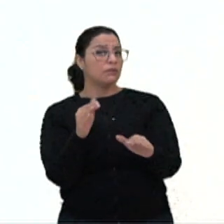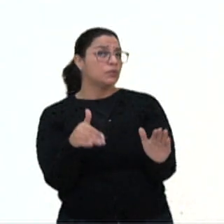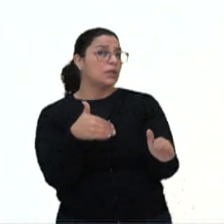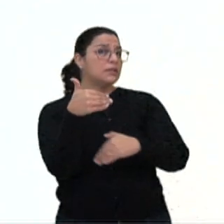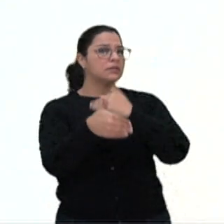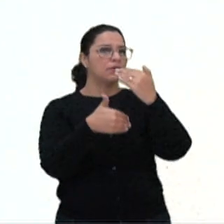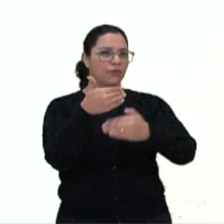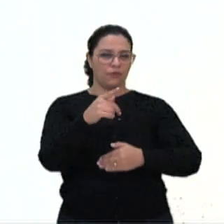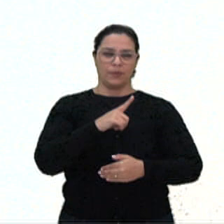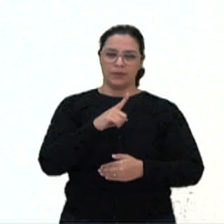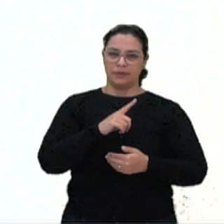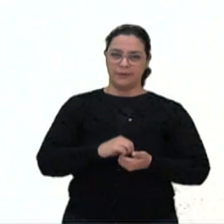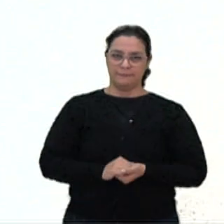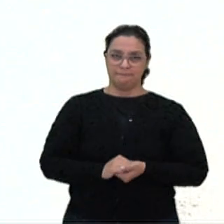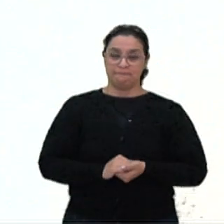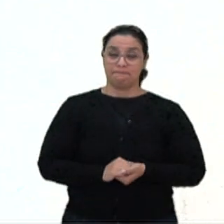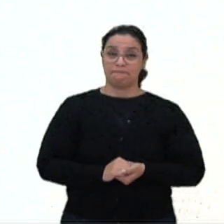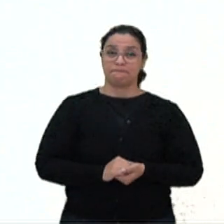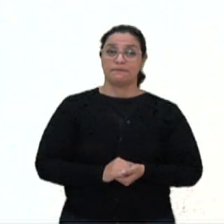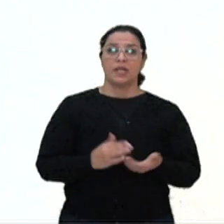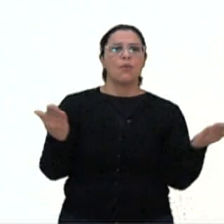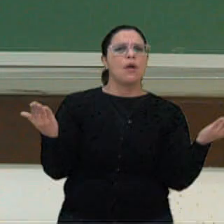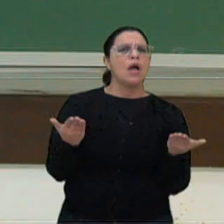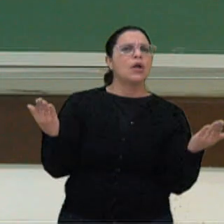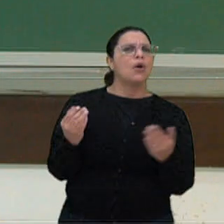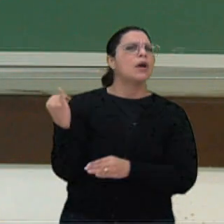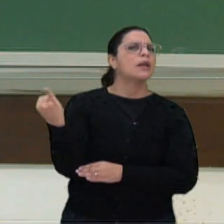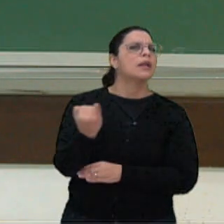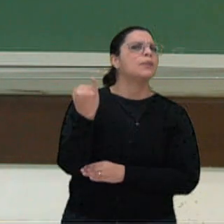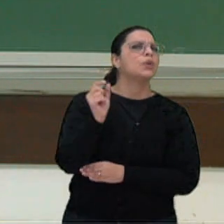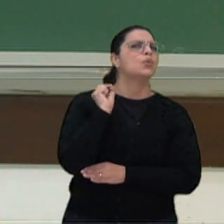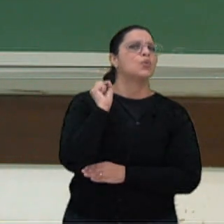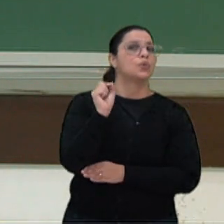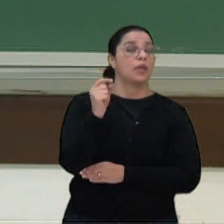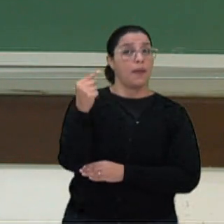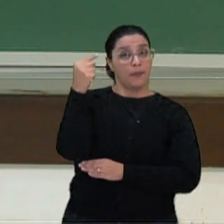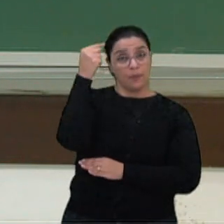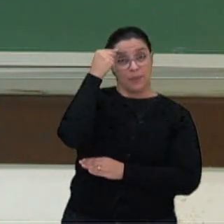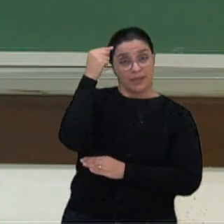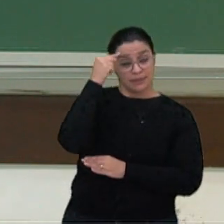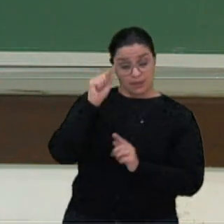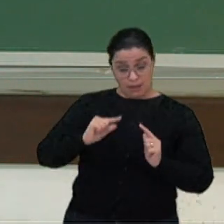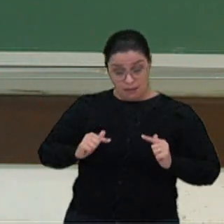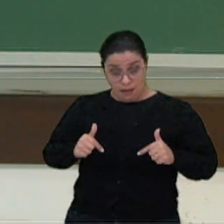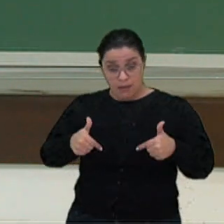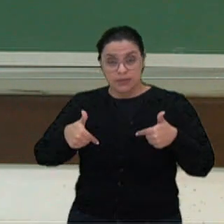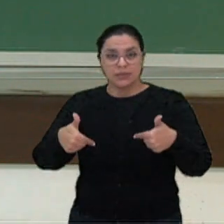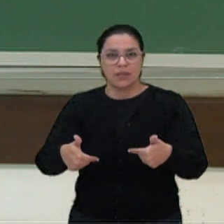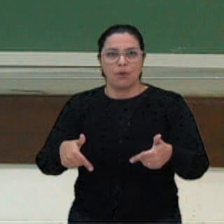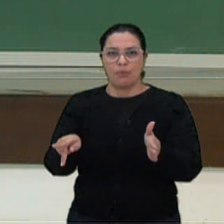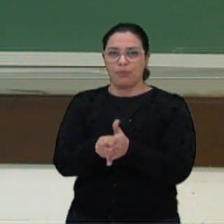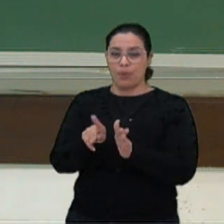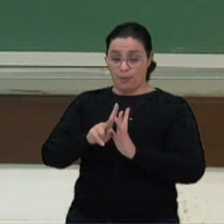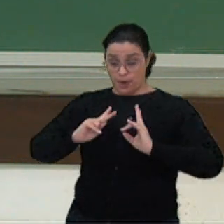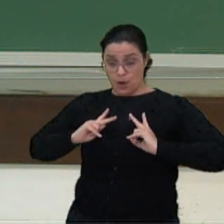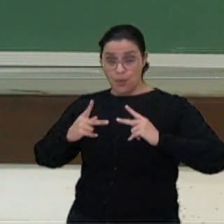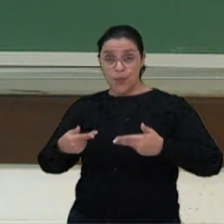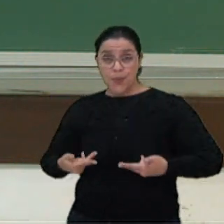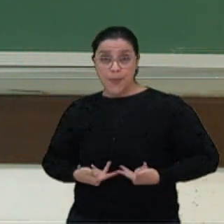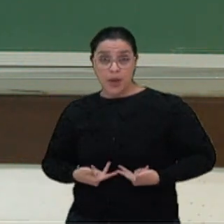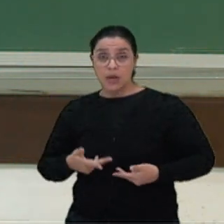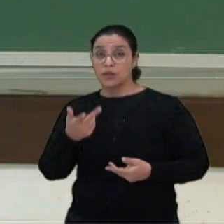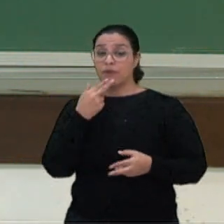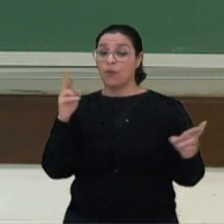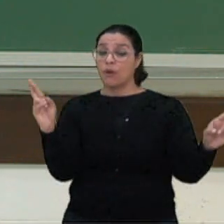seu desenvolvimento. Né? Então, o que, que eu tenho de importante aqui? Pensar nas ações humanas, porque eu falo de